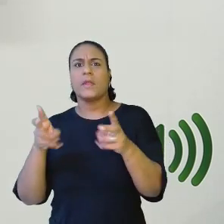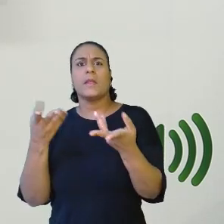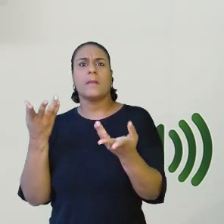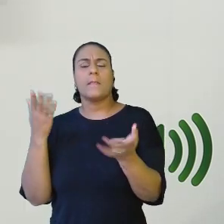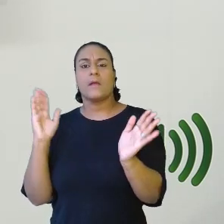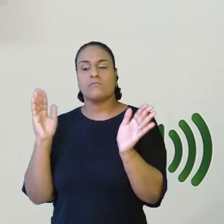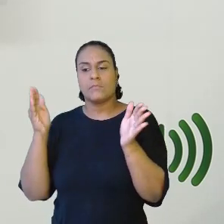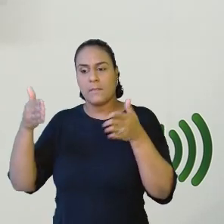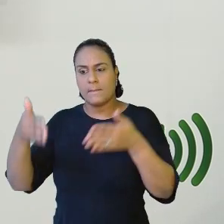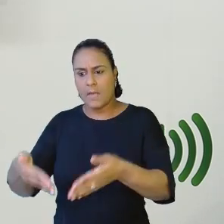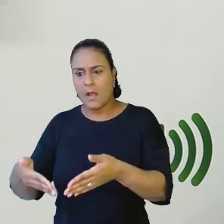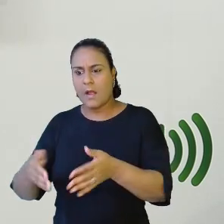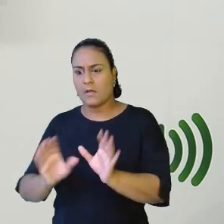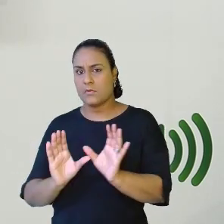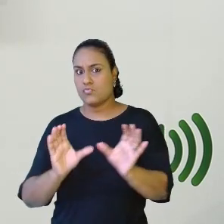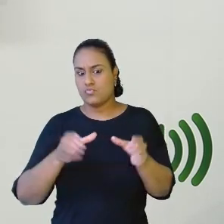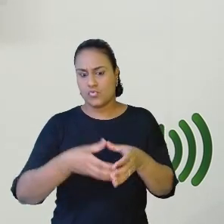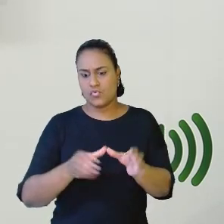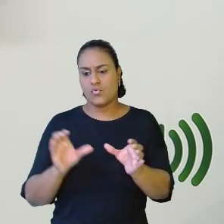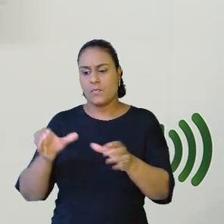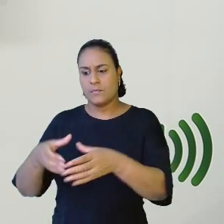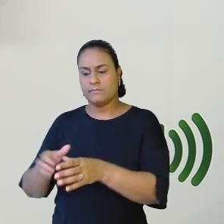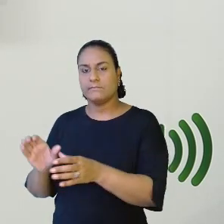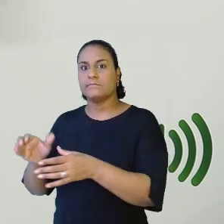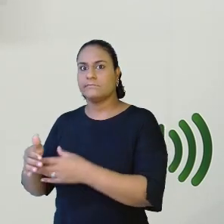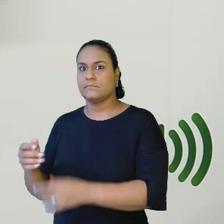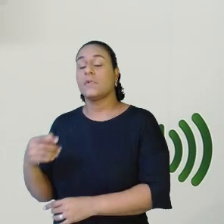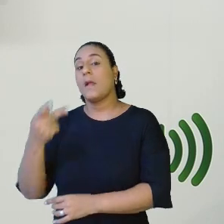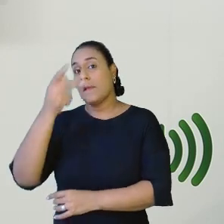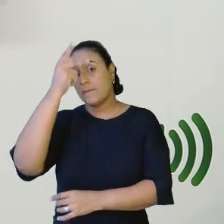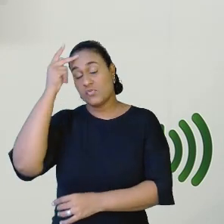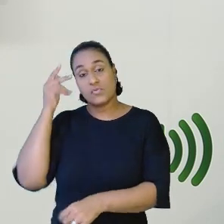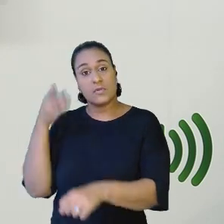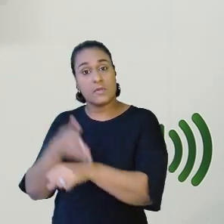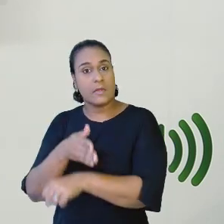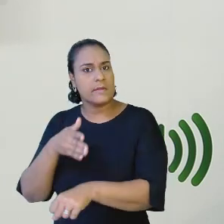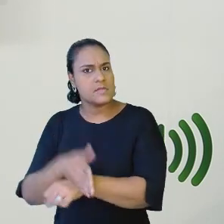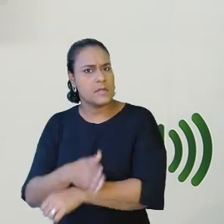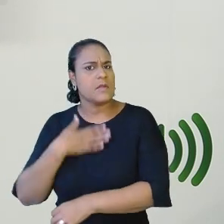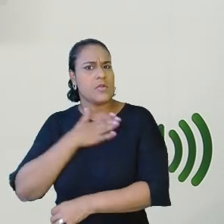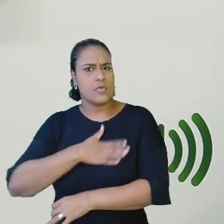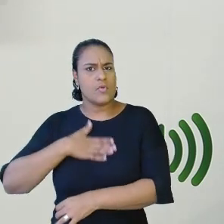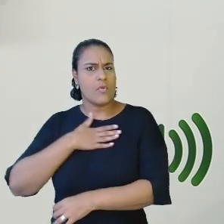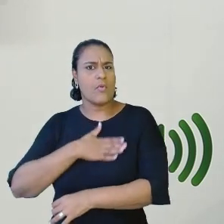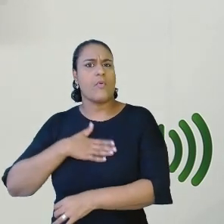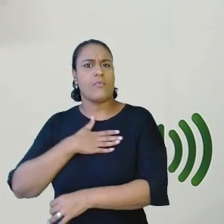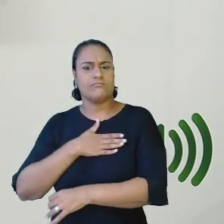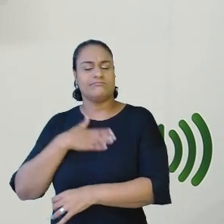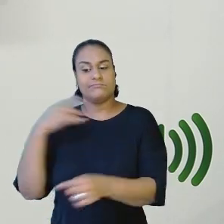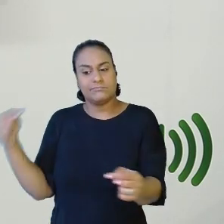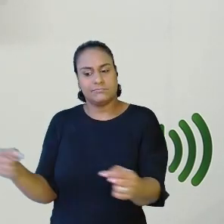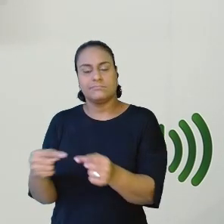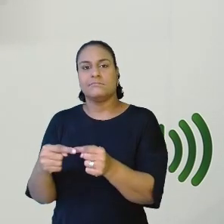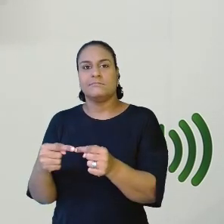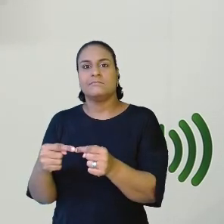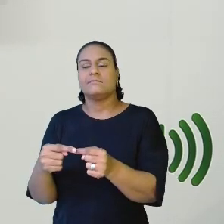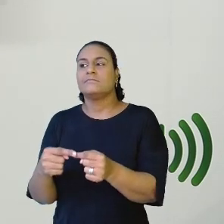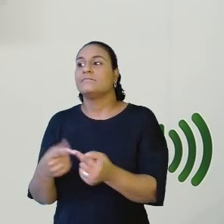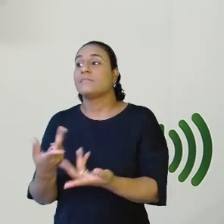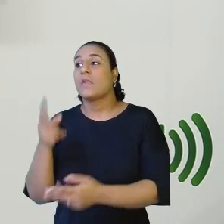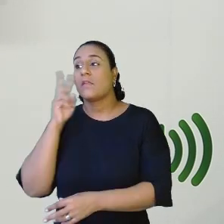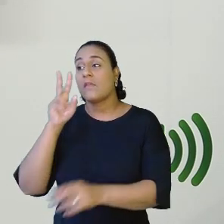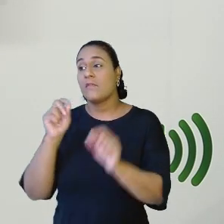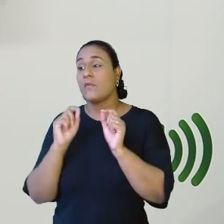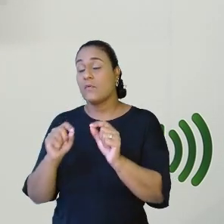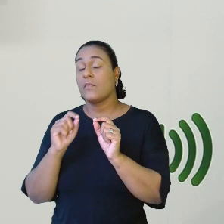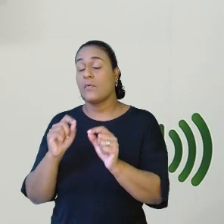para determinados grupos. Aquelas pessoas que acessam, eles têm um gosto em comum. E aí a gente vai ver